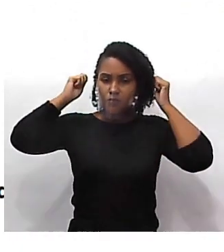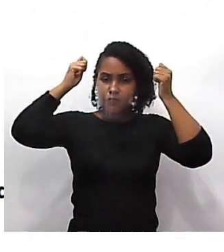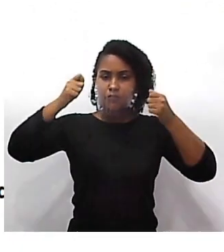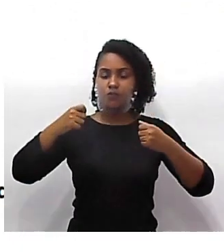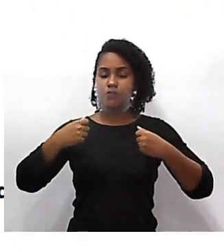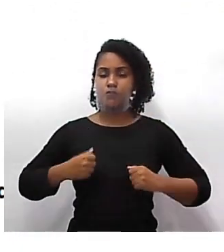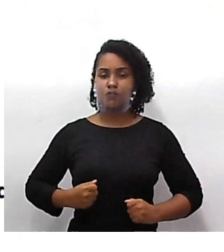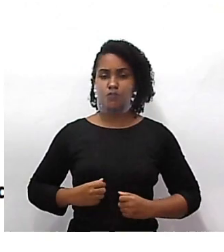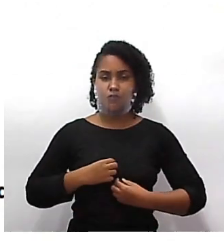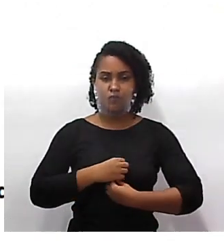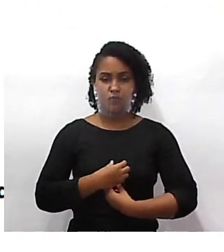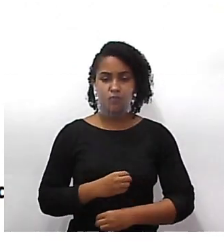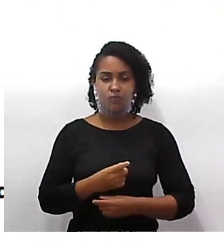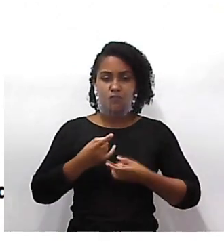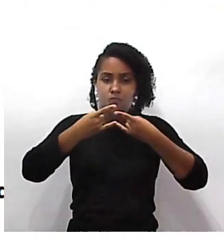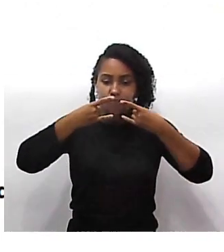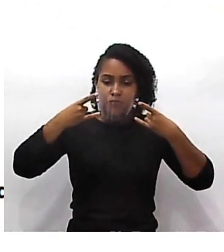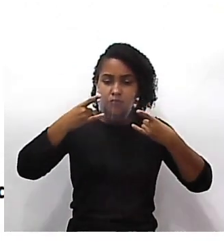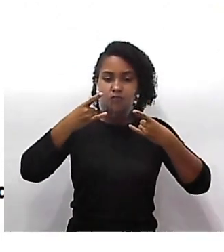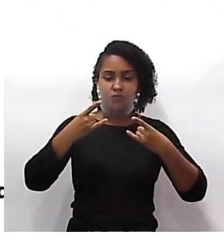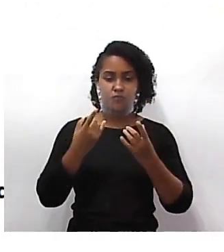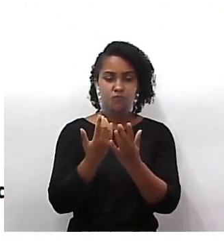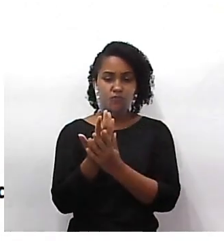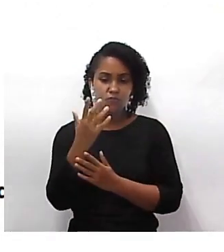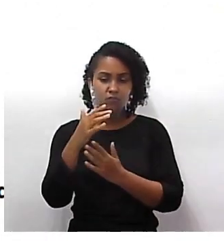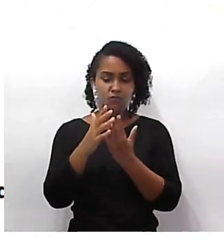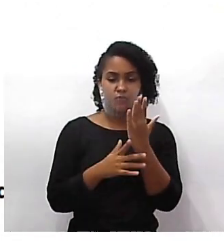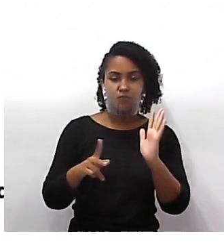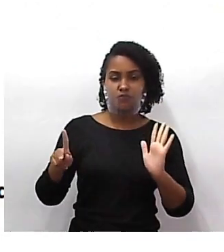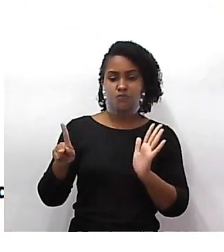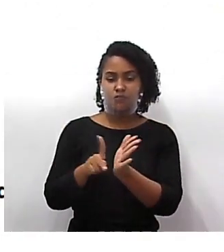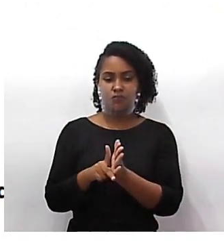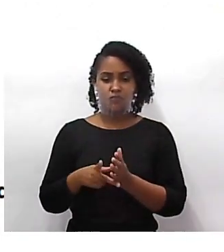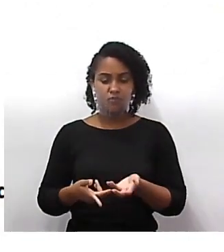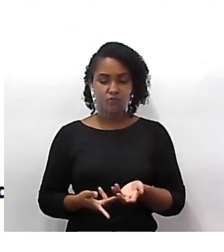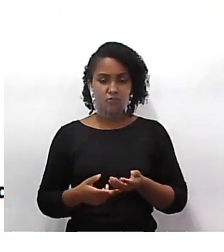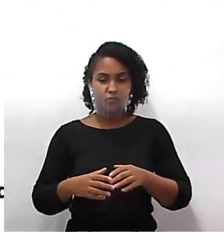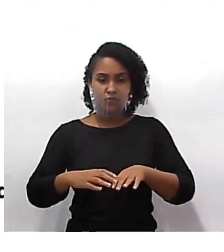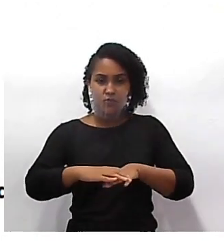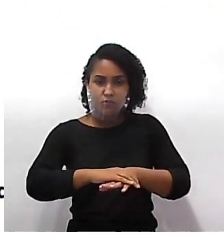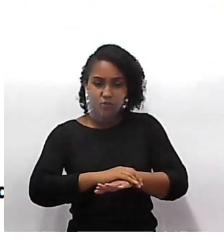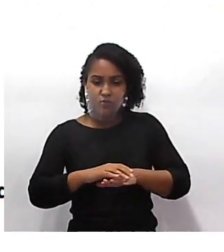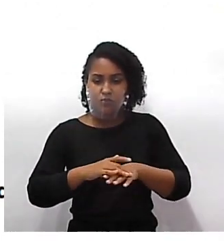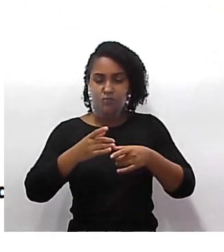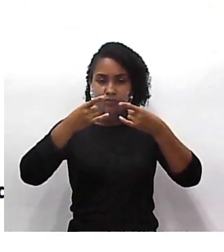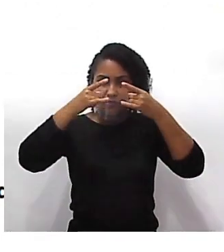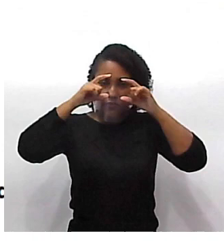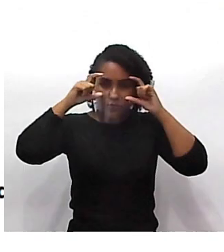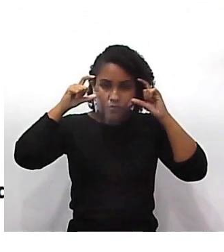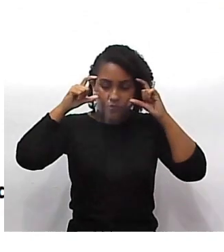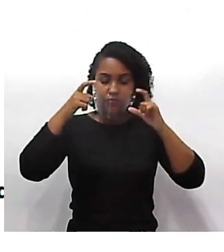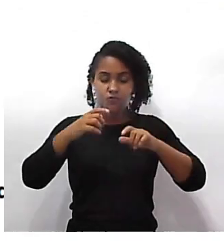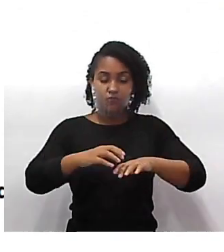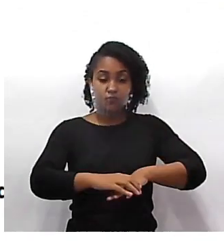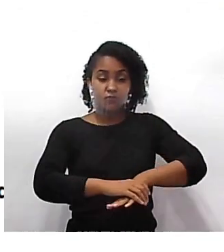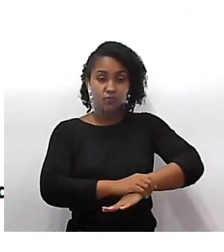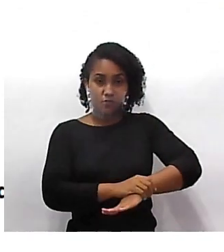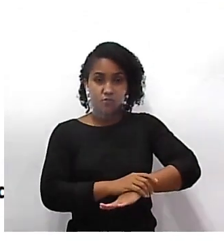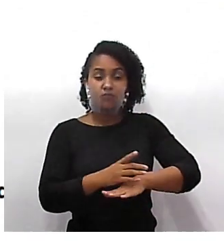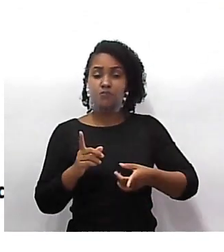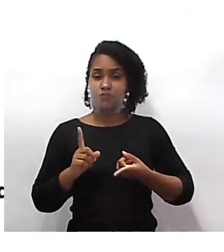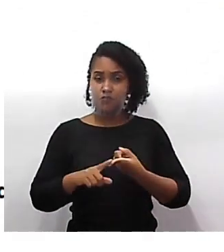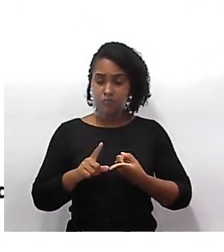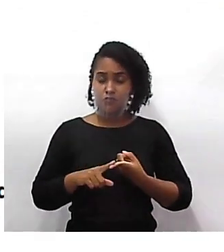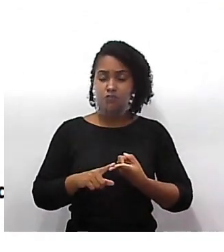capote, com máscara, com luvas de PVC, com óculos de proteção, com botina de